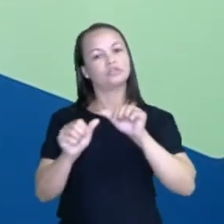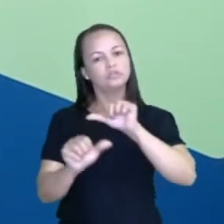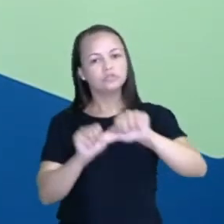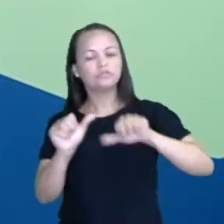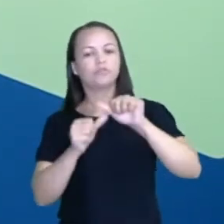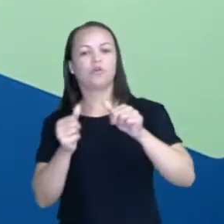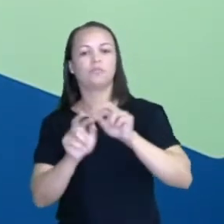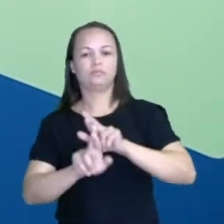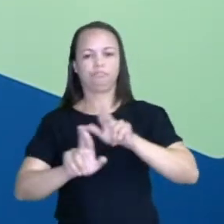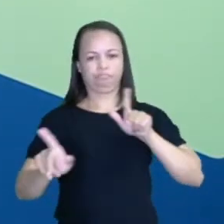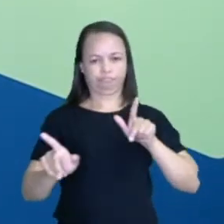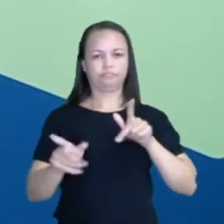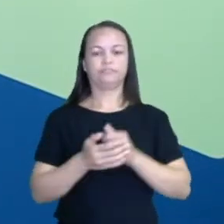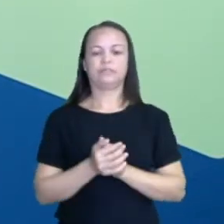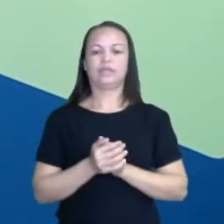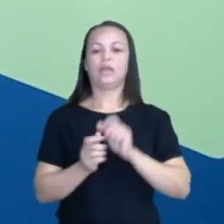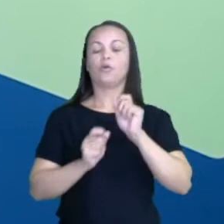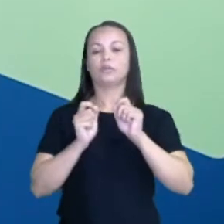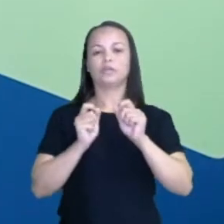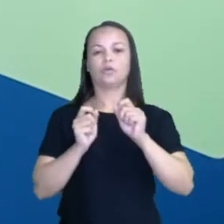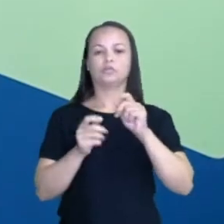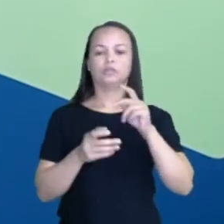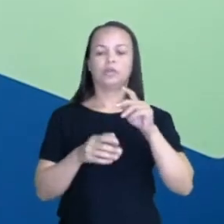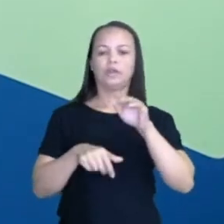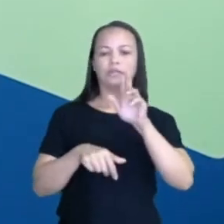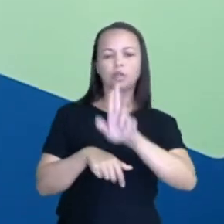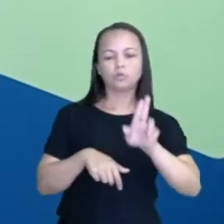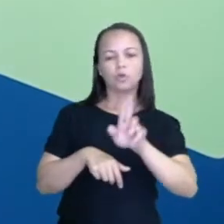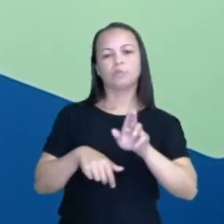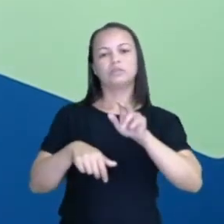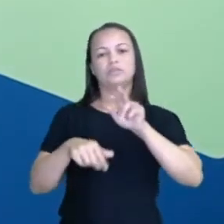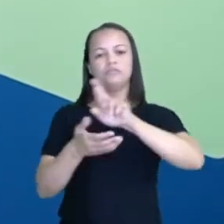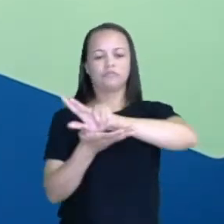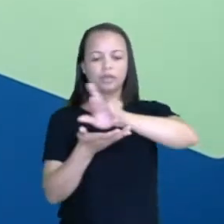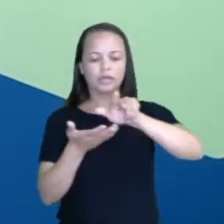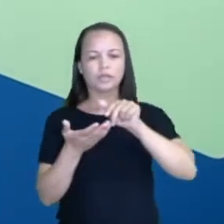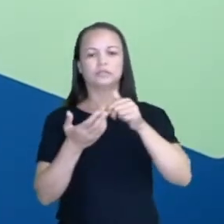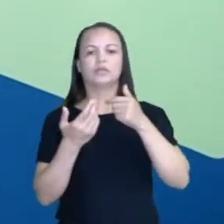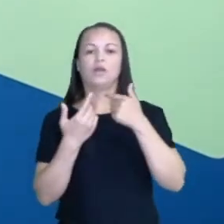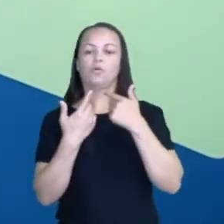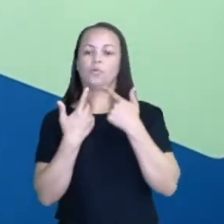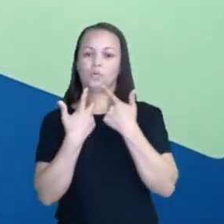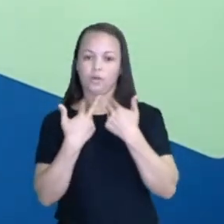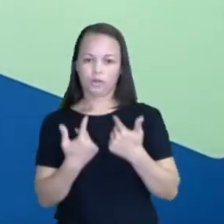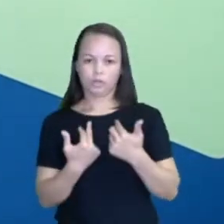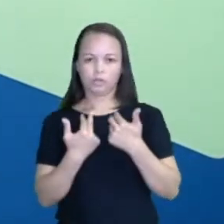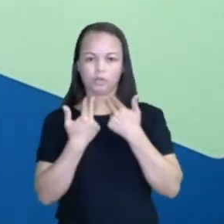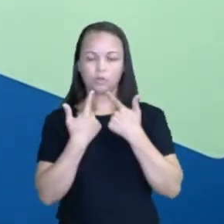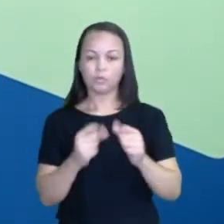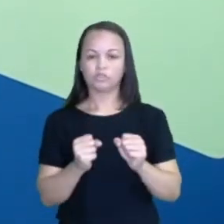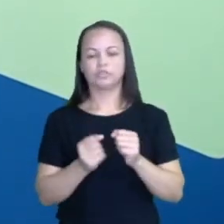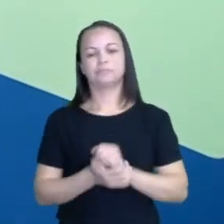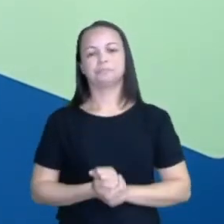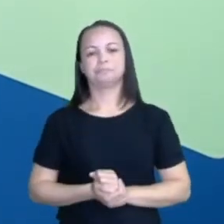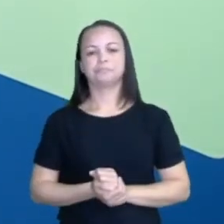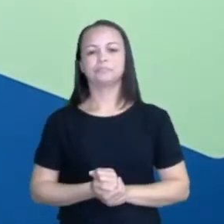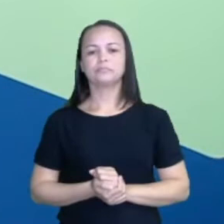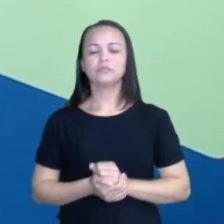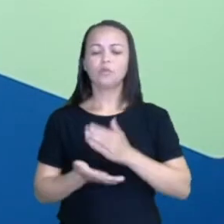o que nós chamamos de variação linguística. Eu vou começar citando alguns